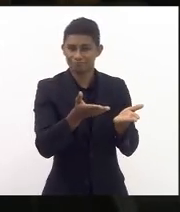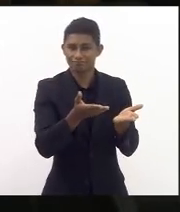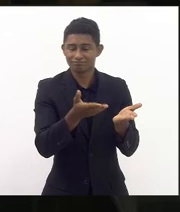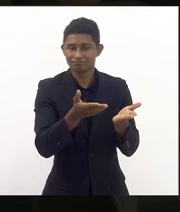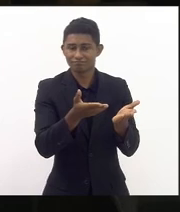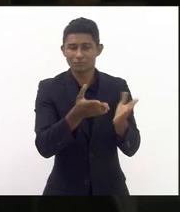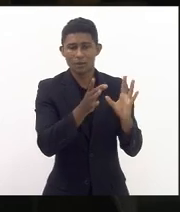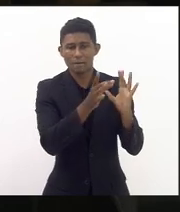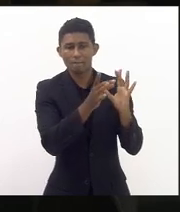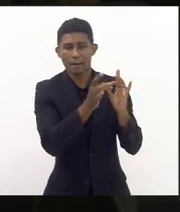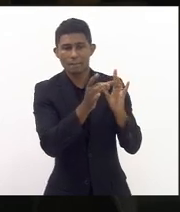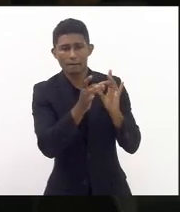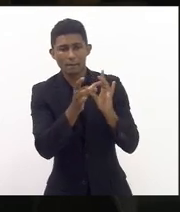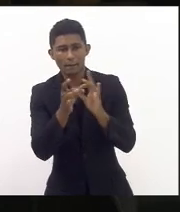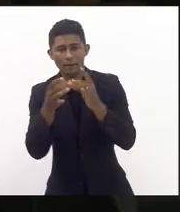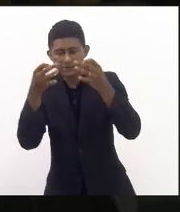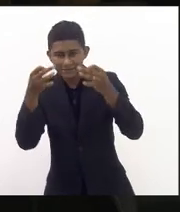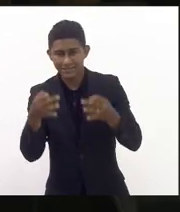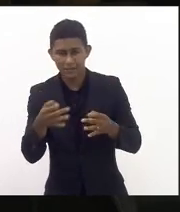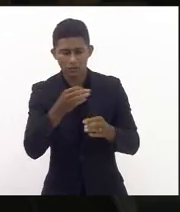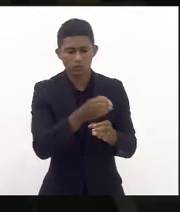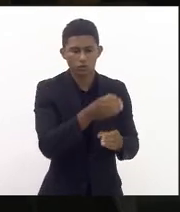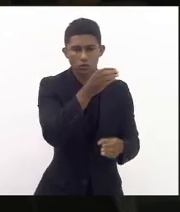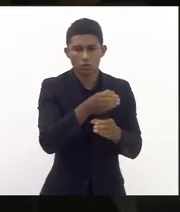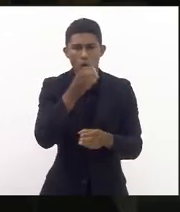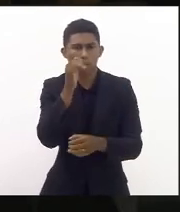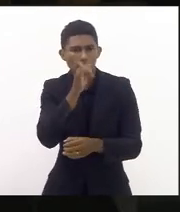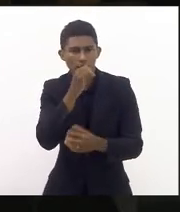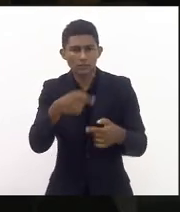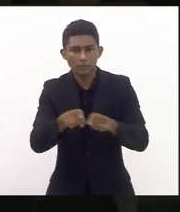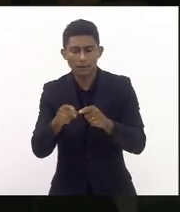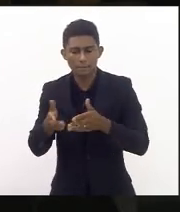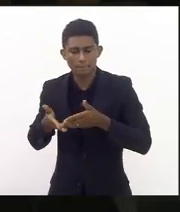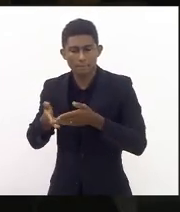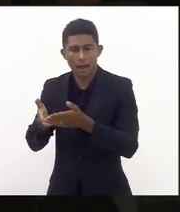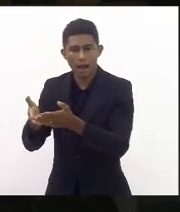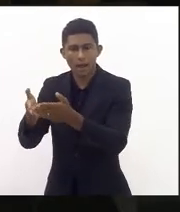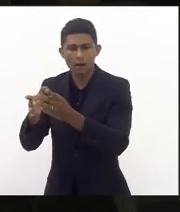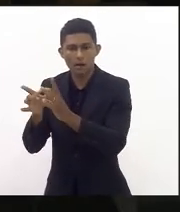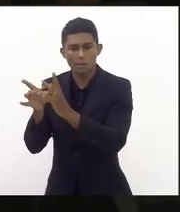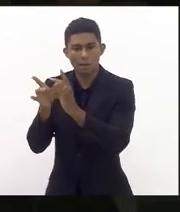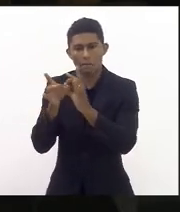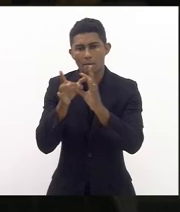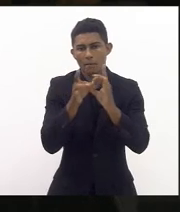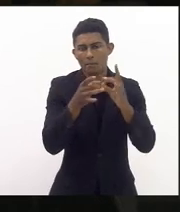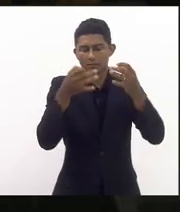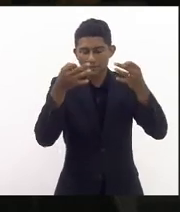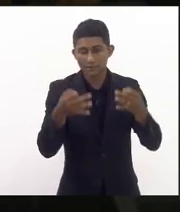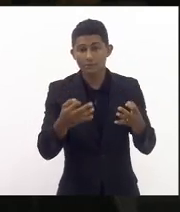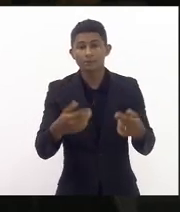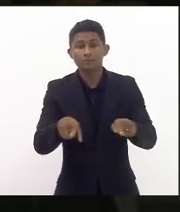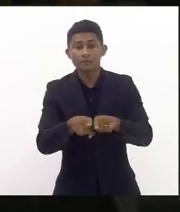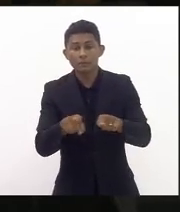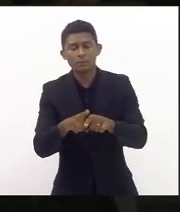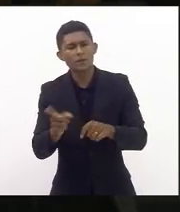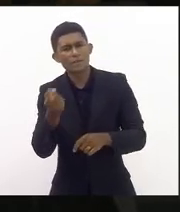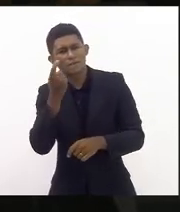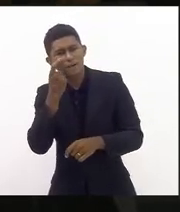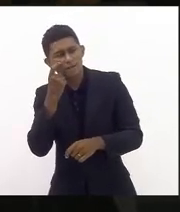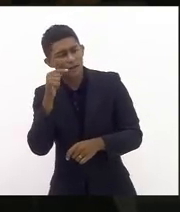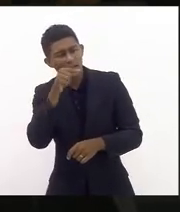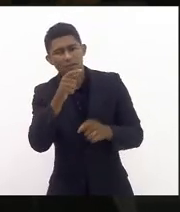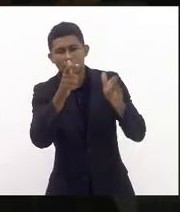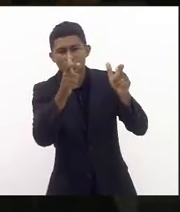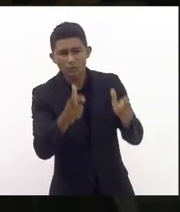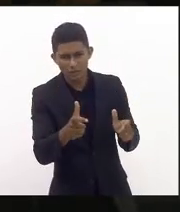global, torre e embarcações. Mas também tem que verificar se todos os outros